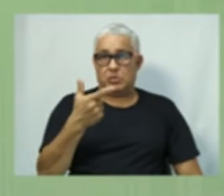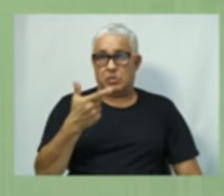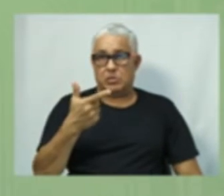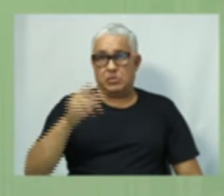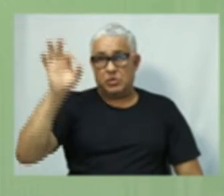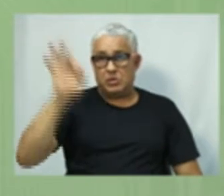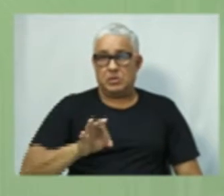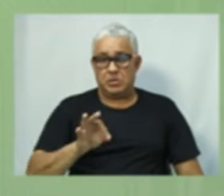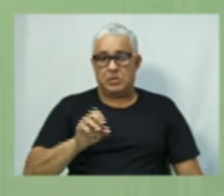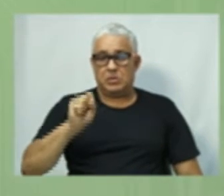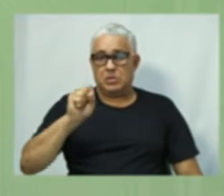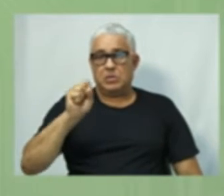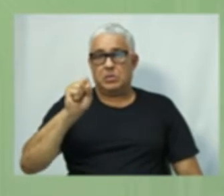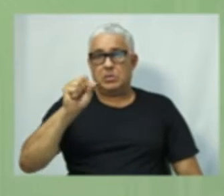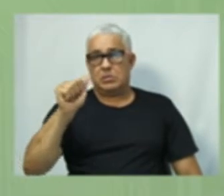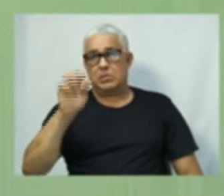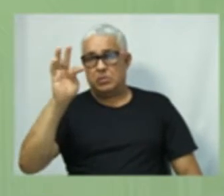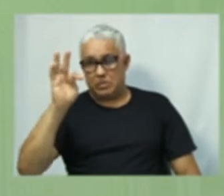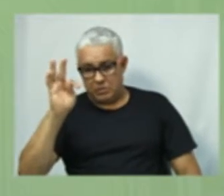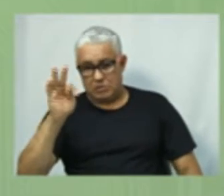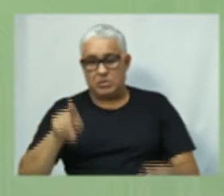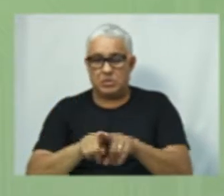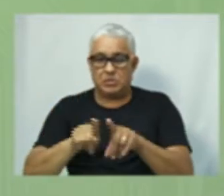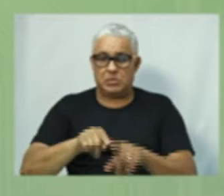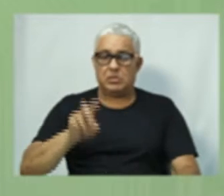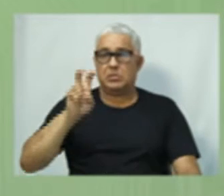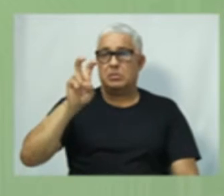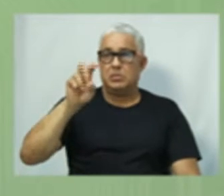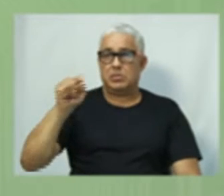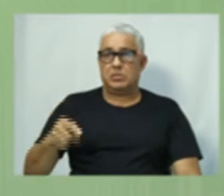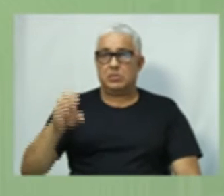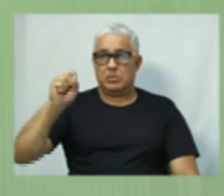trabalho, 5,8% de terceiros.